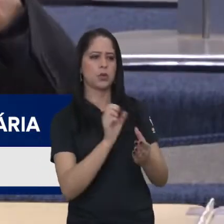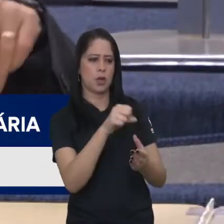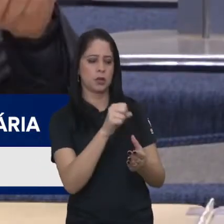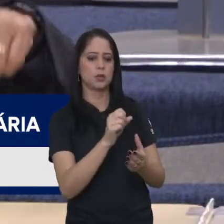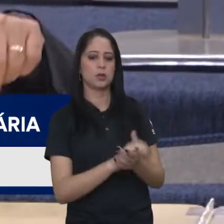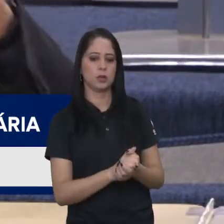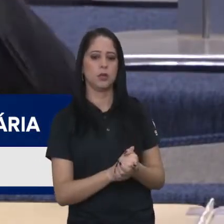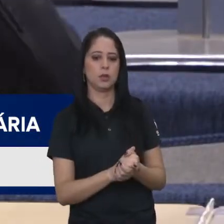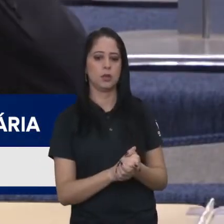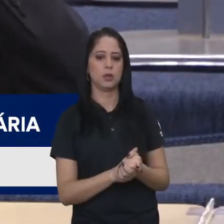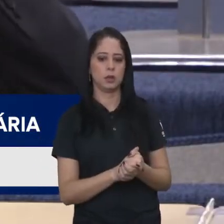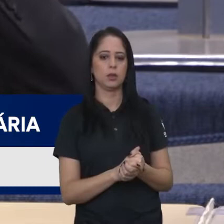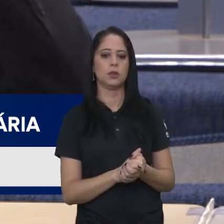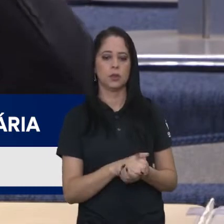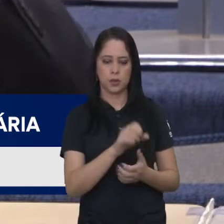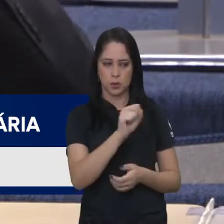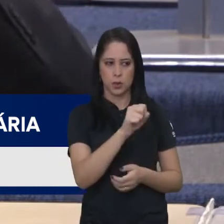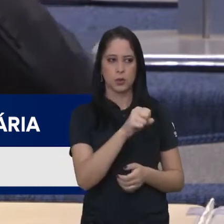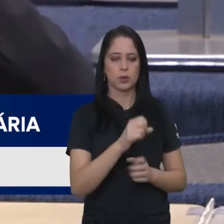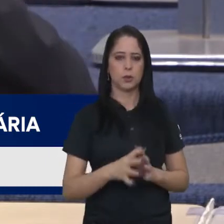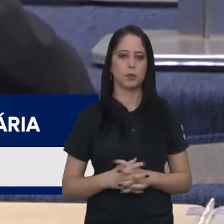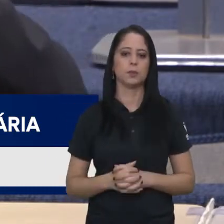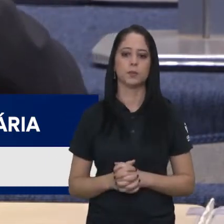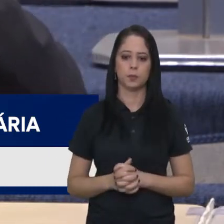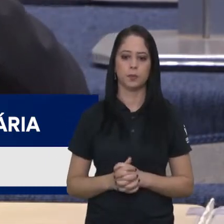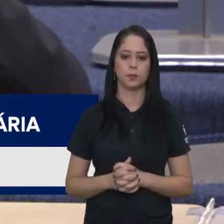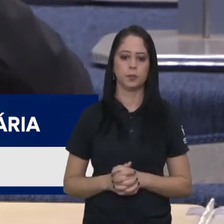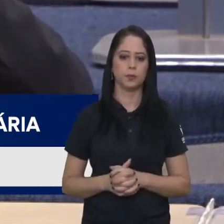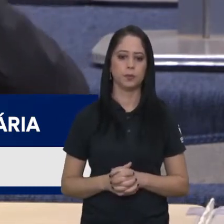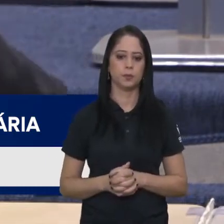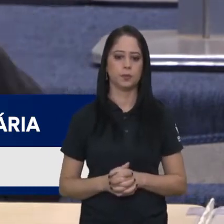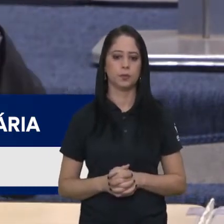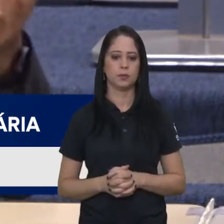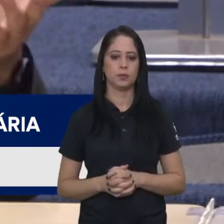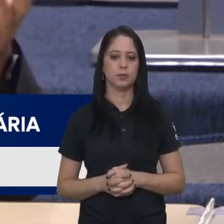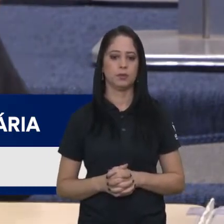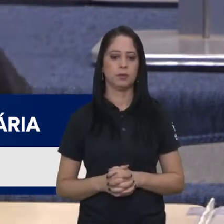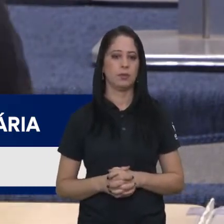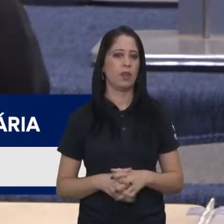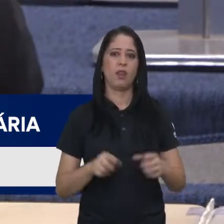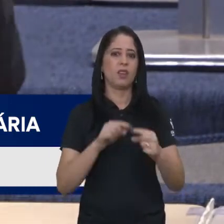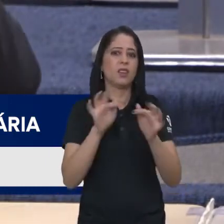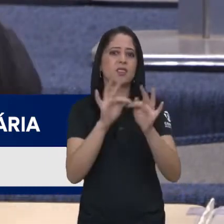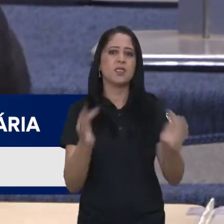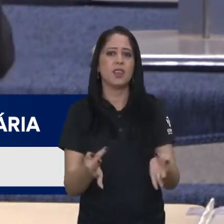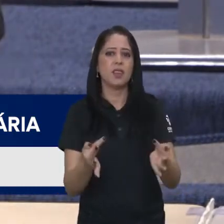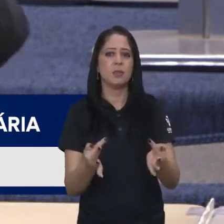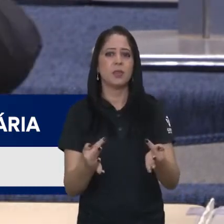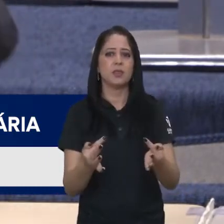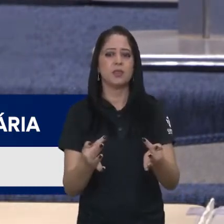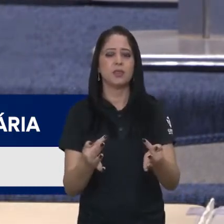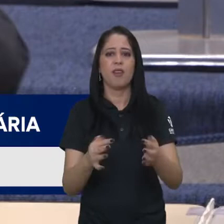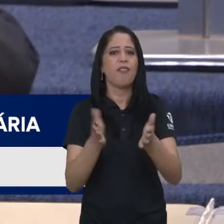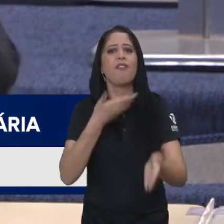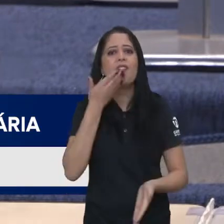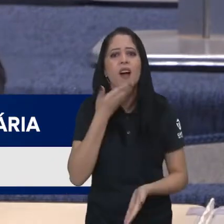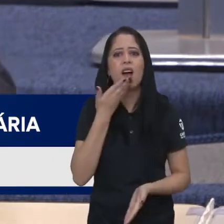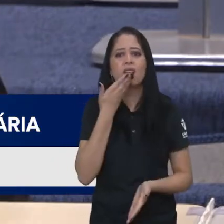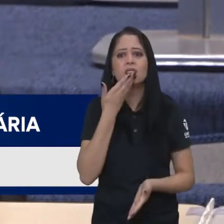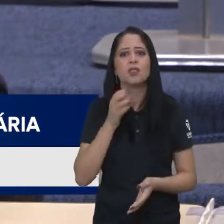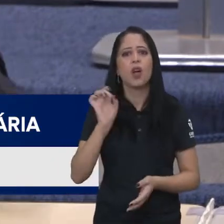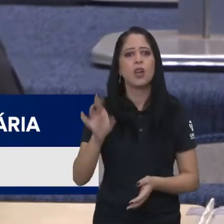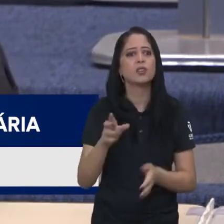vara, mas foi dado a liminar em um desses processos. Já existe. Que é um objetivo, simplesmente um objetivo, é fazer o levantamento e ver